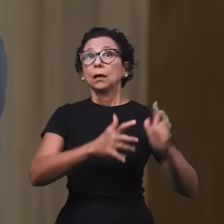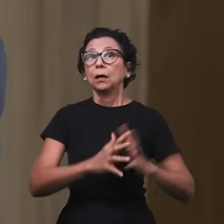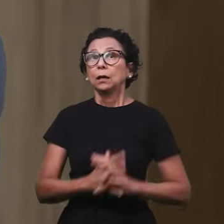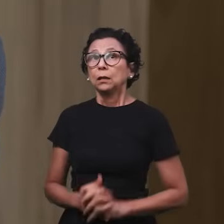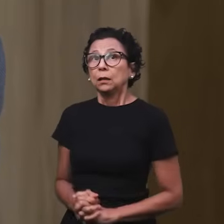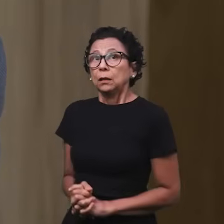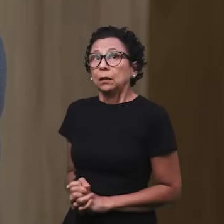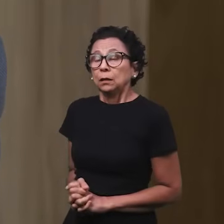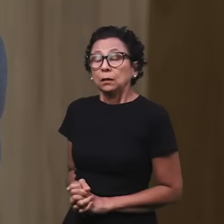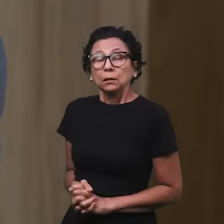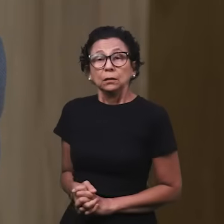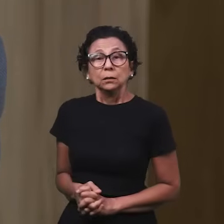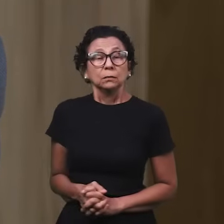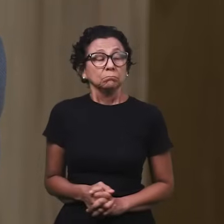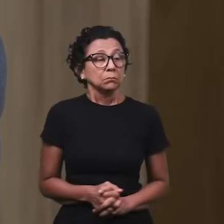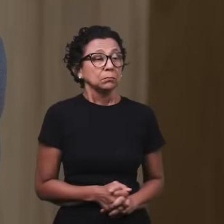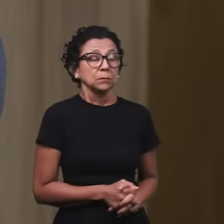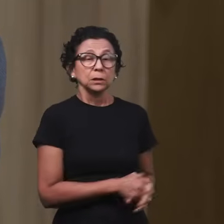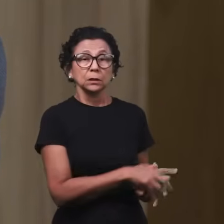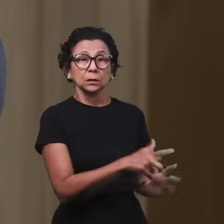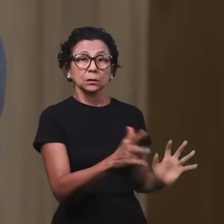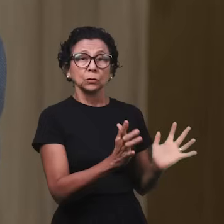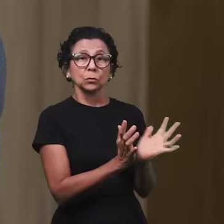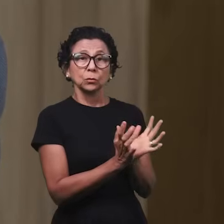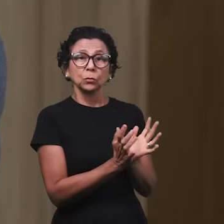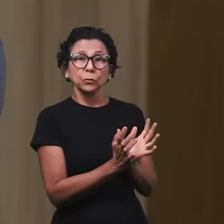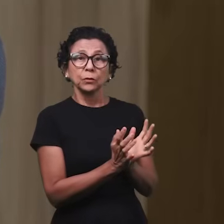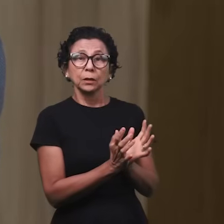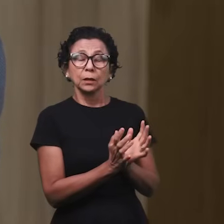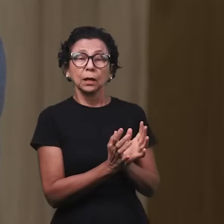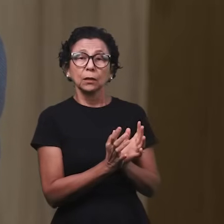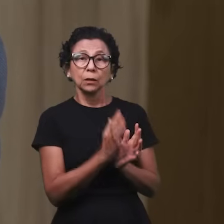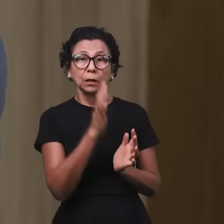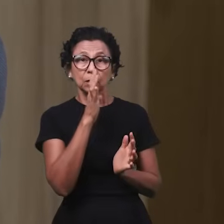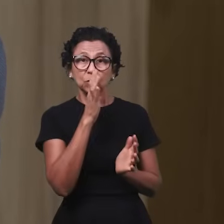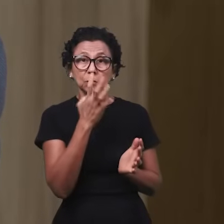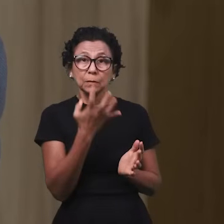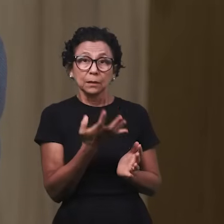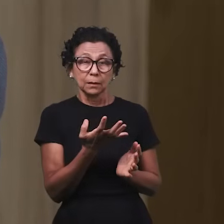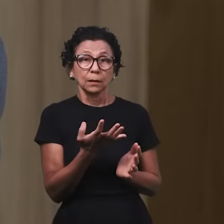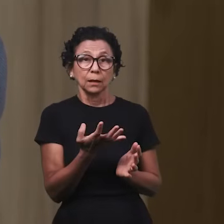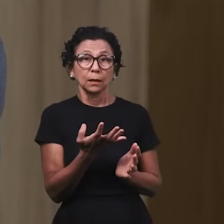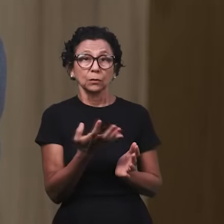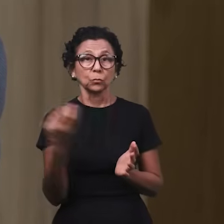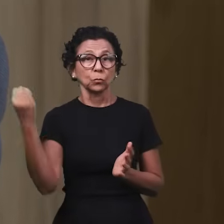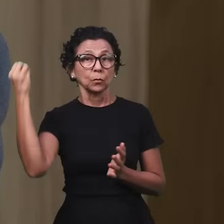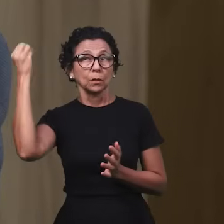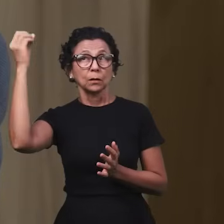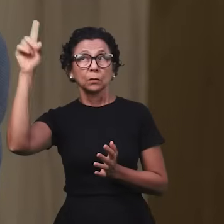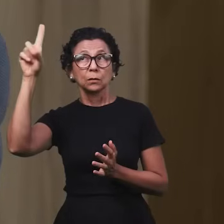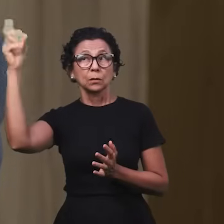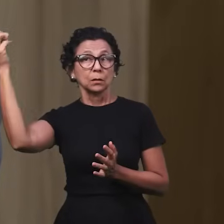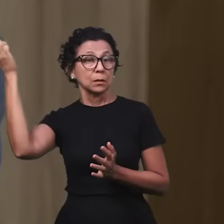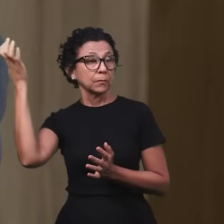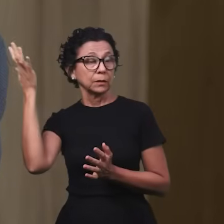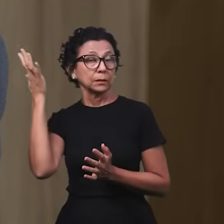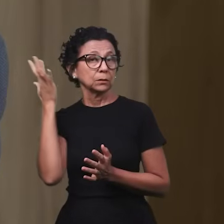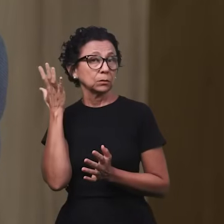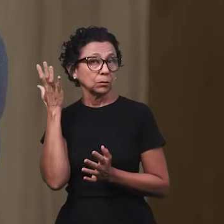com as revelações que eu estava passando para eles. Eu já estava no meu primeiro ano de ministério, isso em